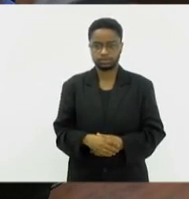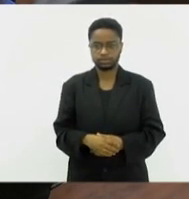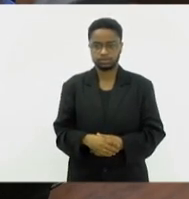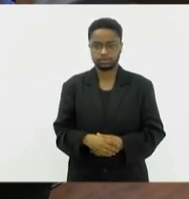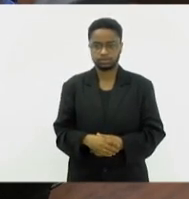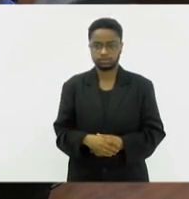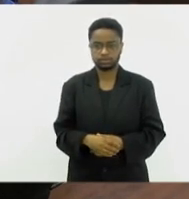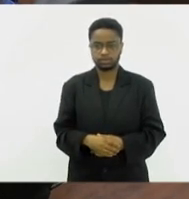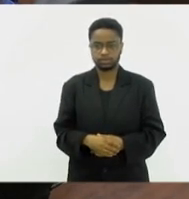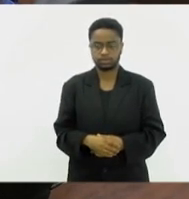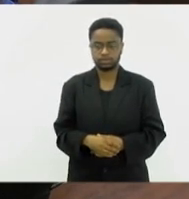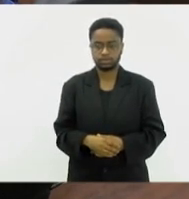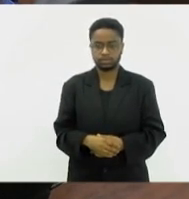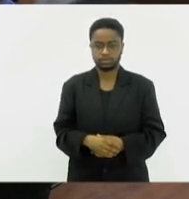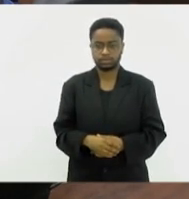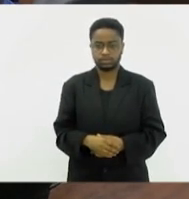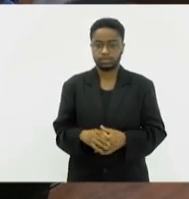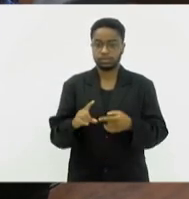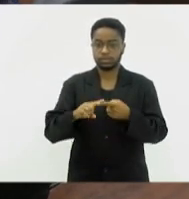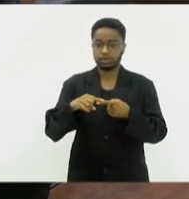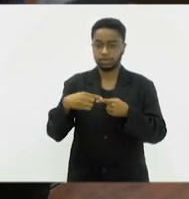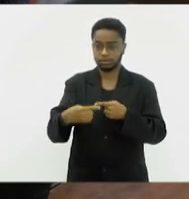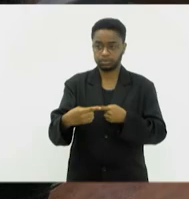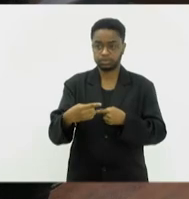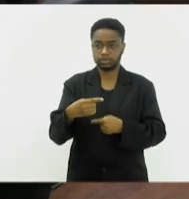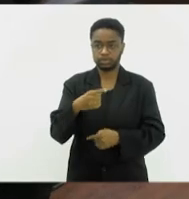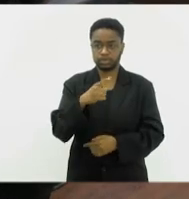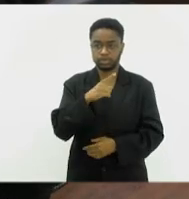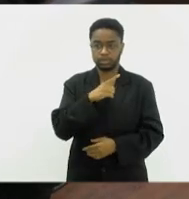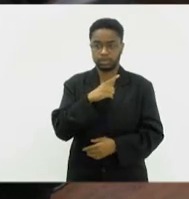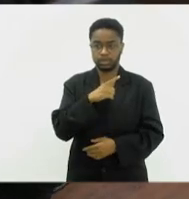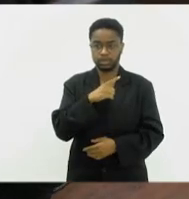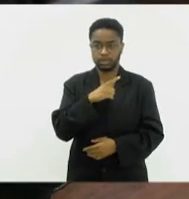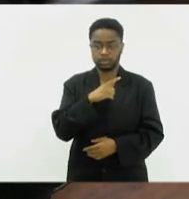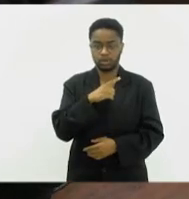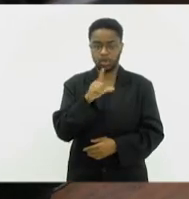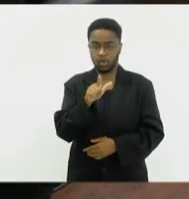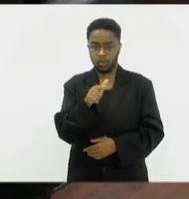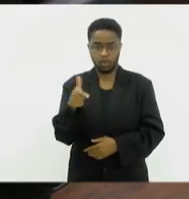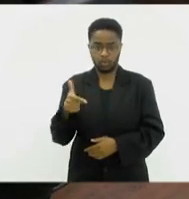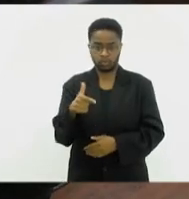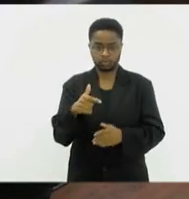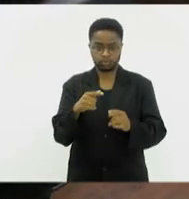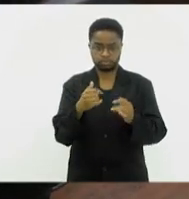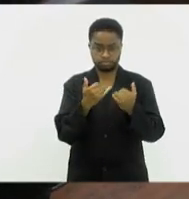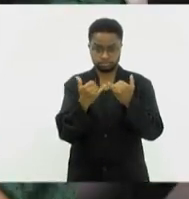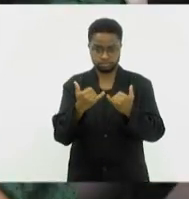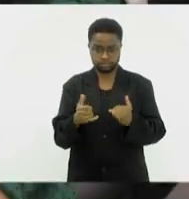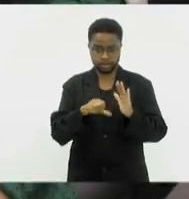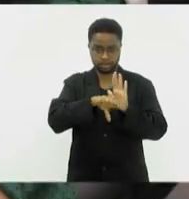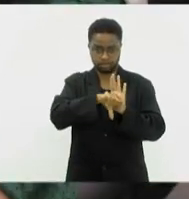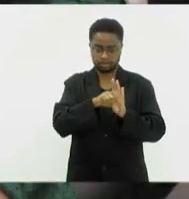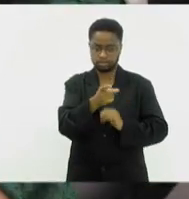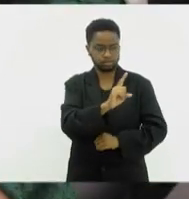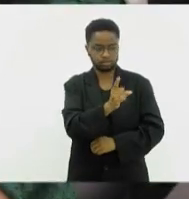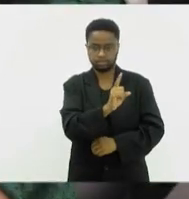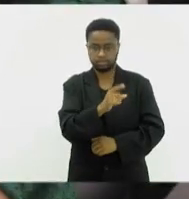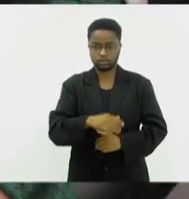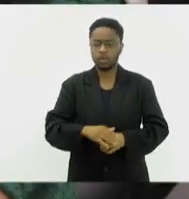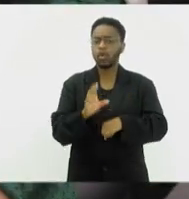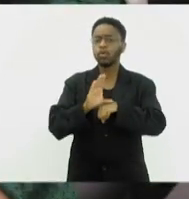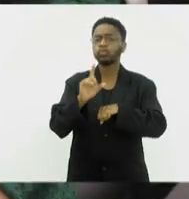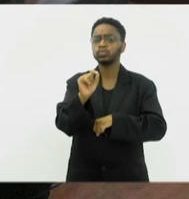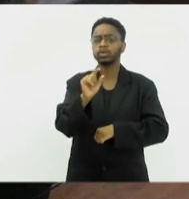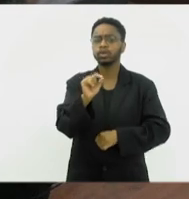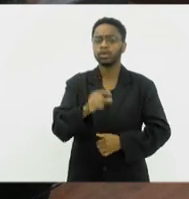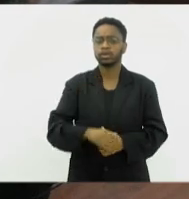2020, anos, 2019. Anos atrás, e depois teve algum tipo de situação parecida com essa? Não tive. O curso era de quê, senhor